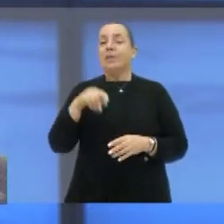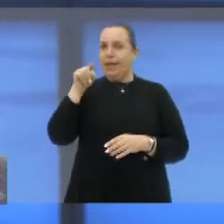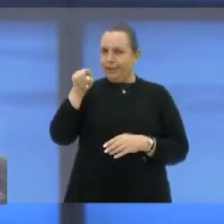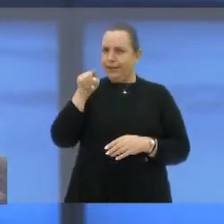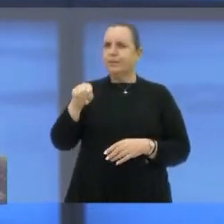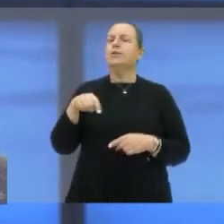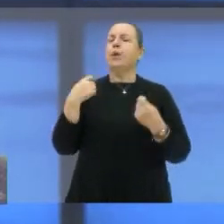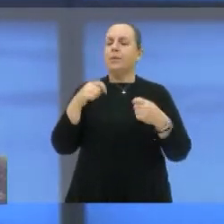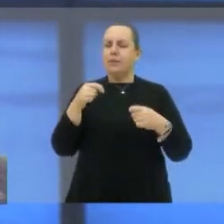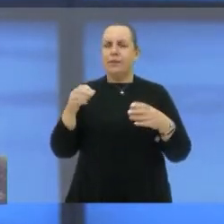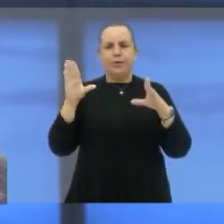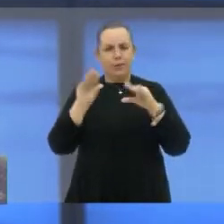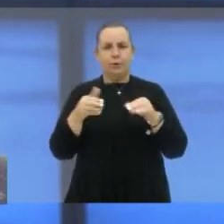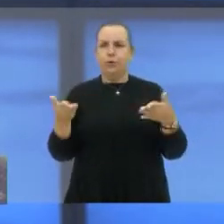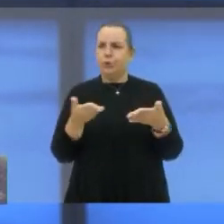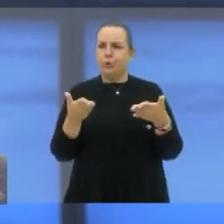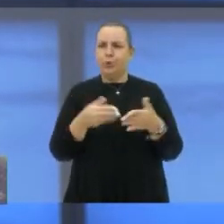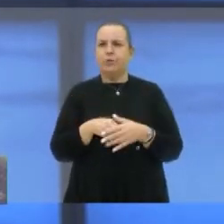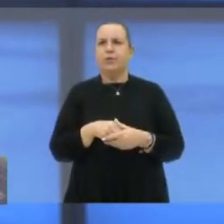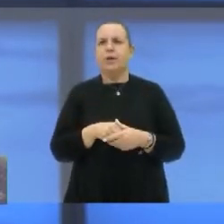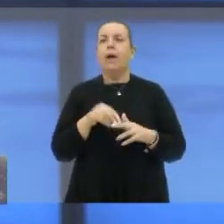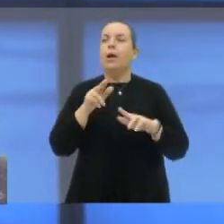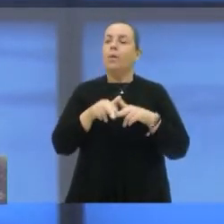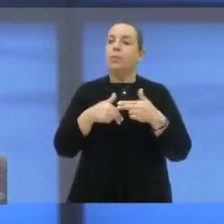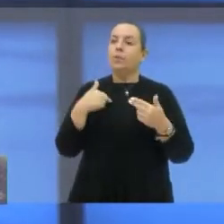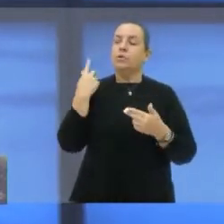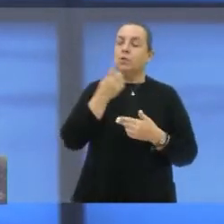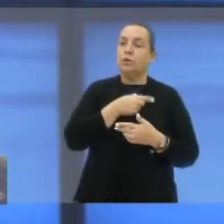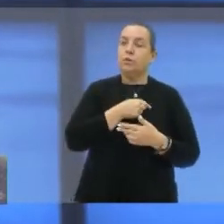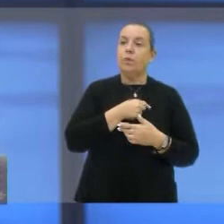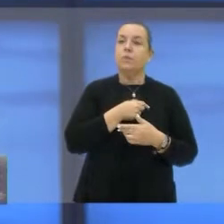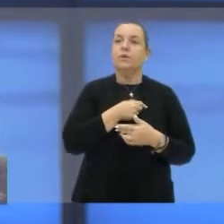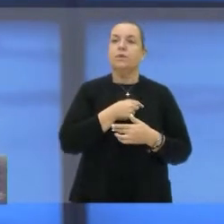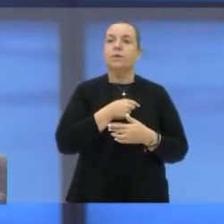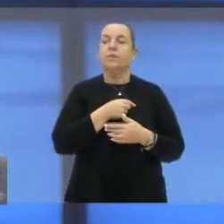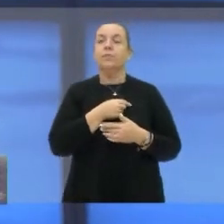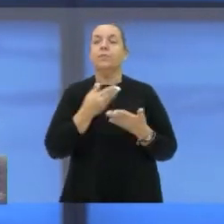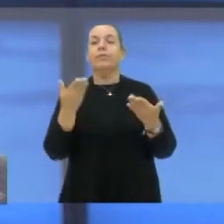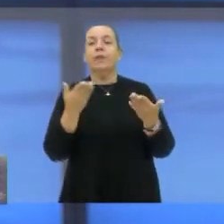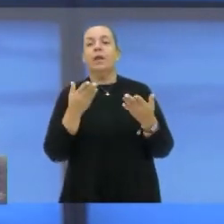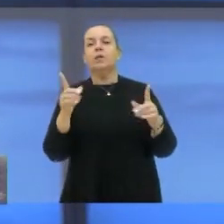era isso que eu precisava na noite de hoje. Por isso, nós vamos, neste louvor,